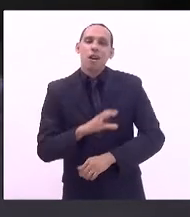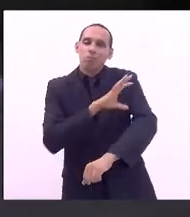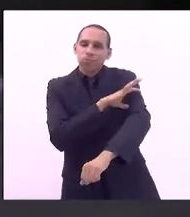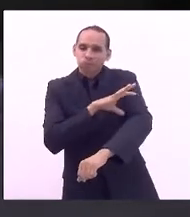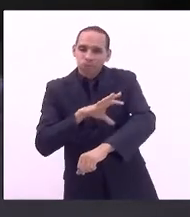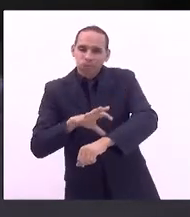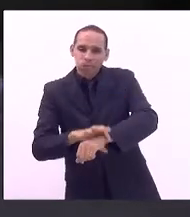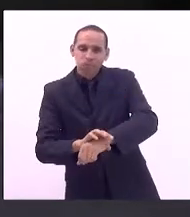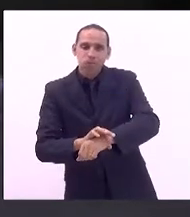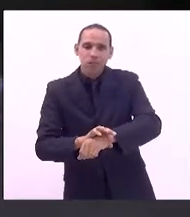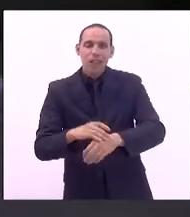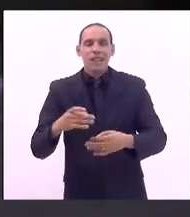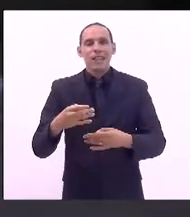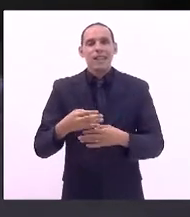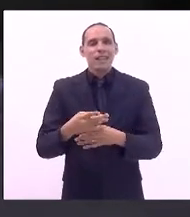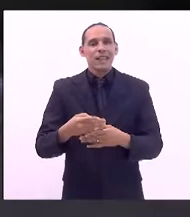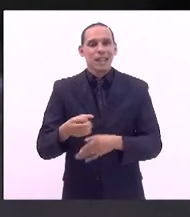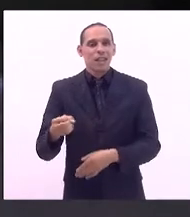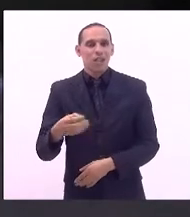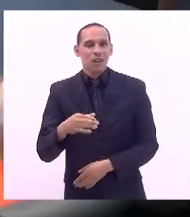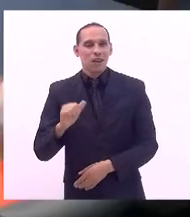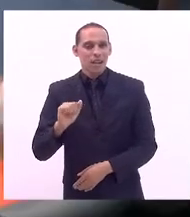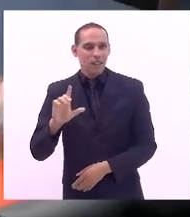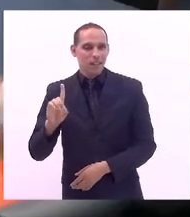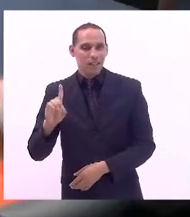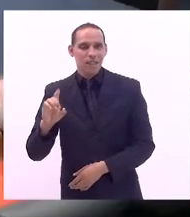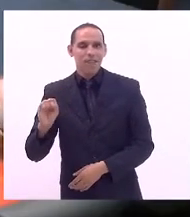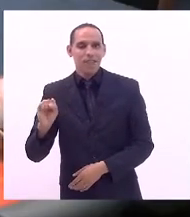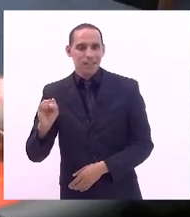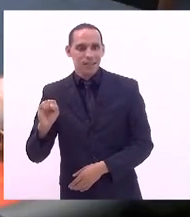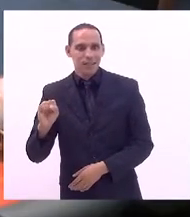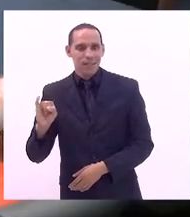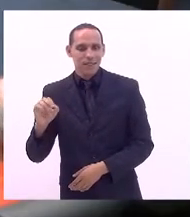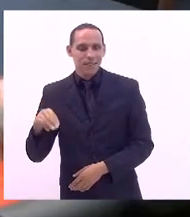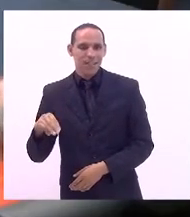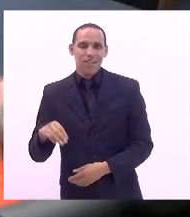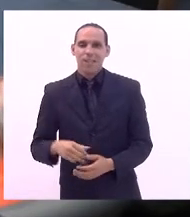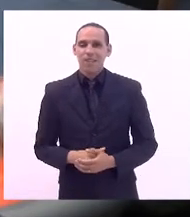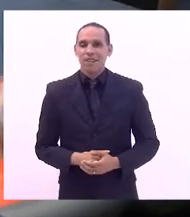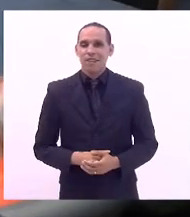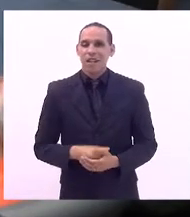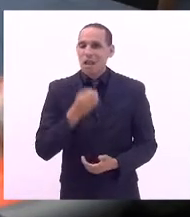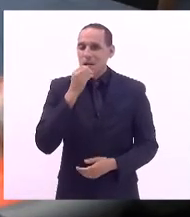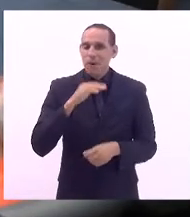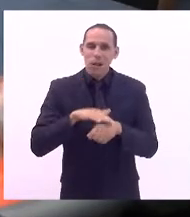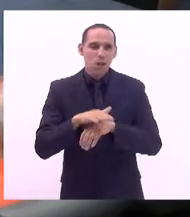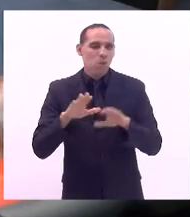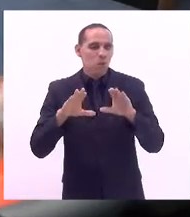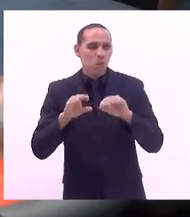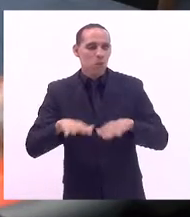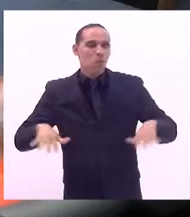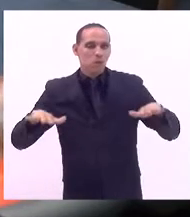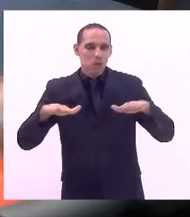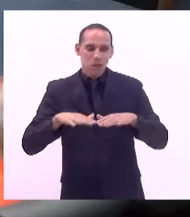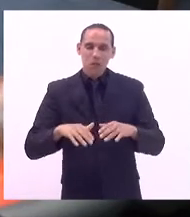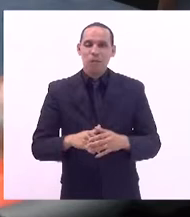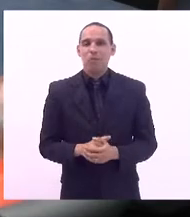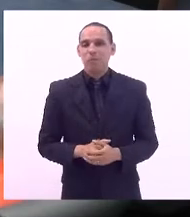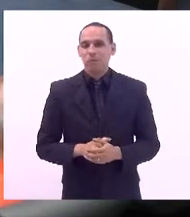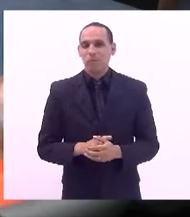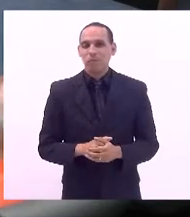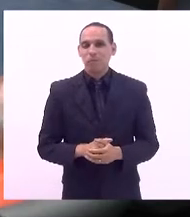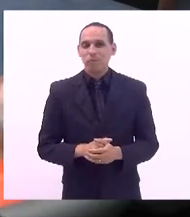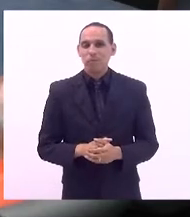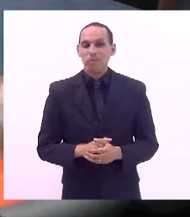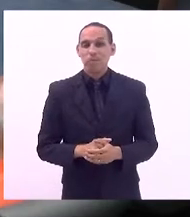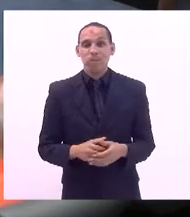da Cidade Nova A de sim é uma boa noite a todos eu